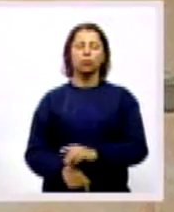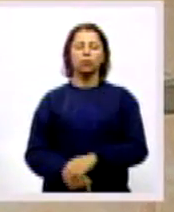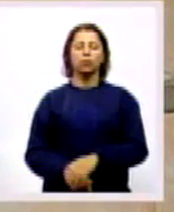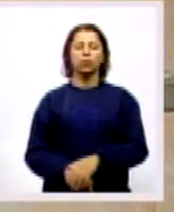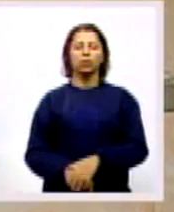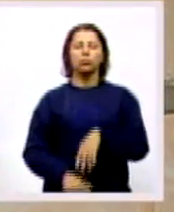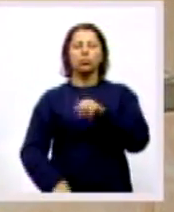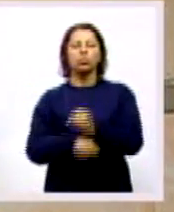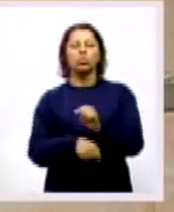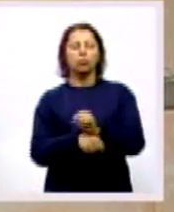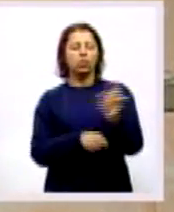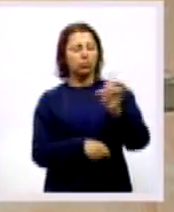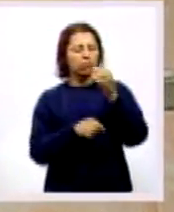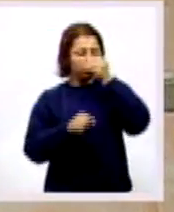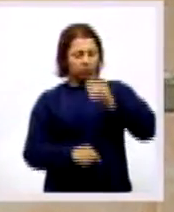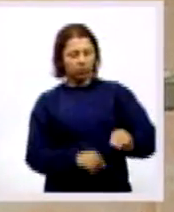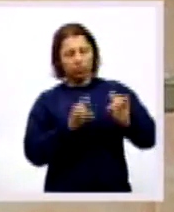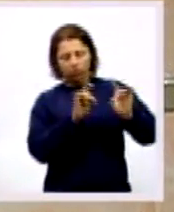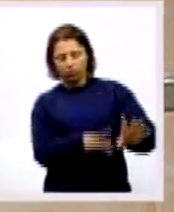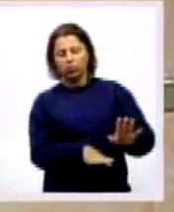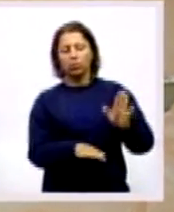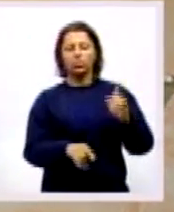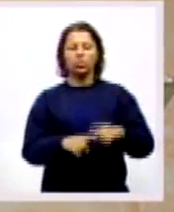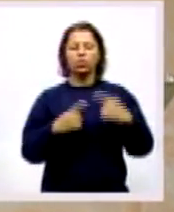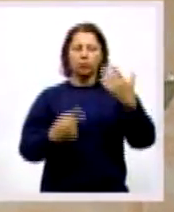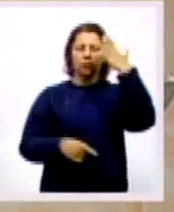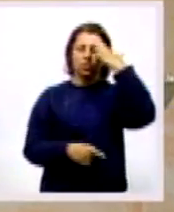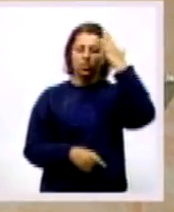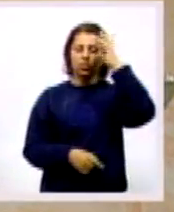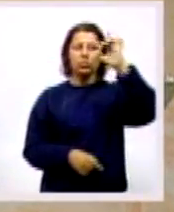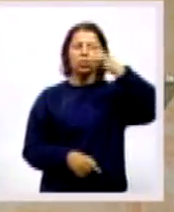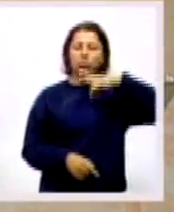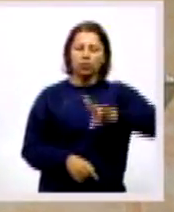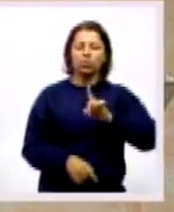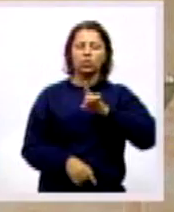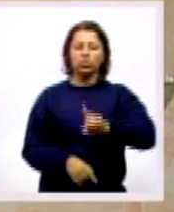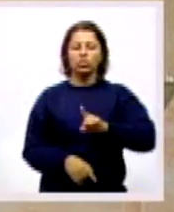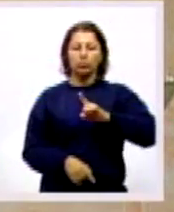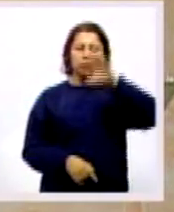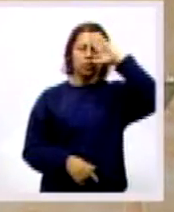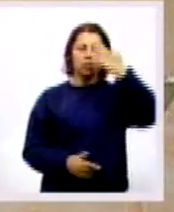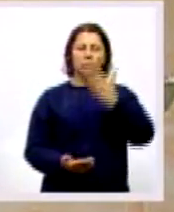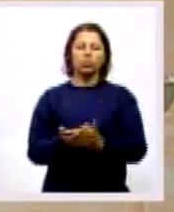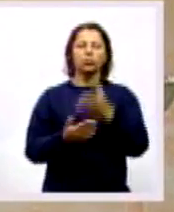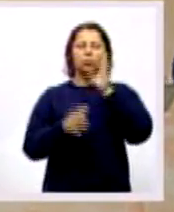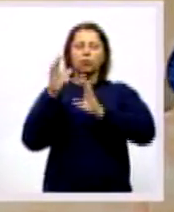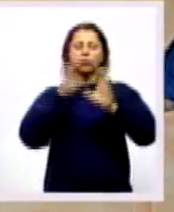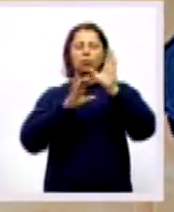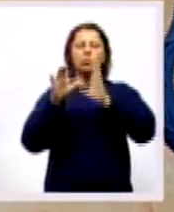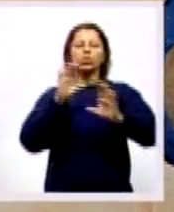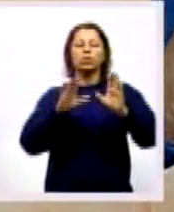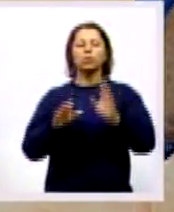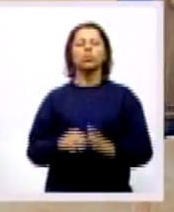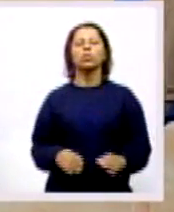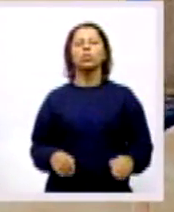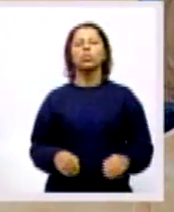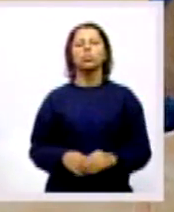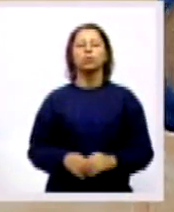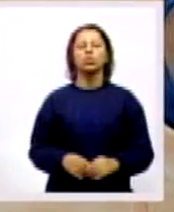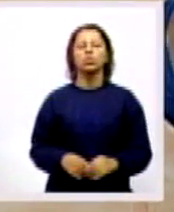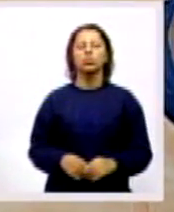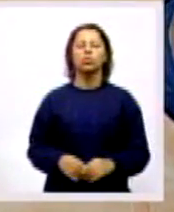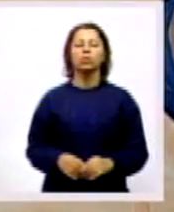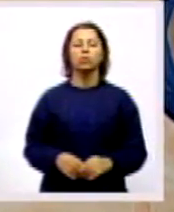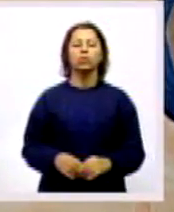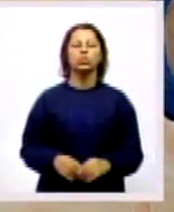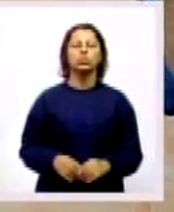possibilidade. Saiba que Deus olha nos seus olhos e acredite. Cante esse refrão com toda a força do seu coração.